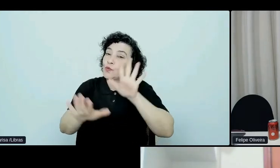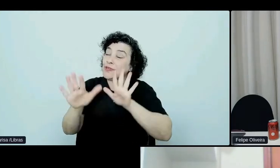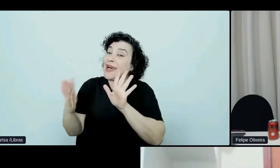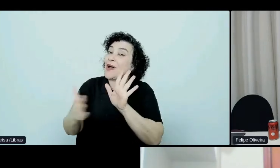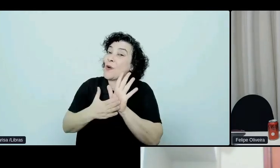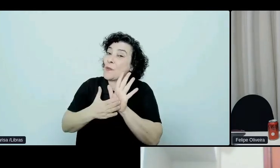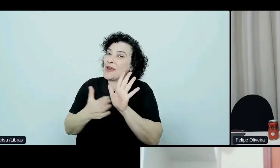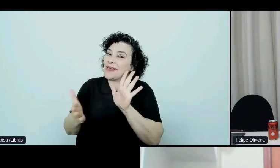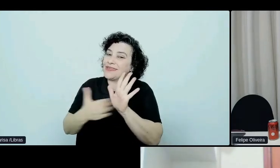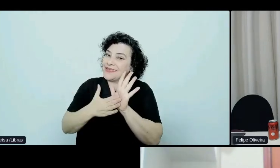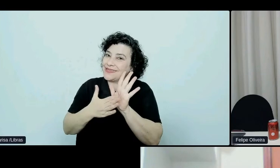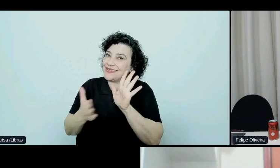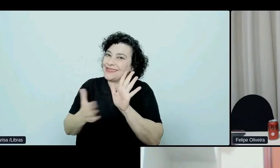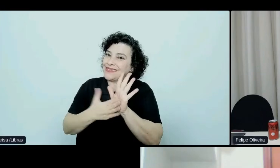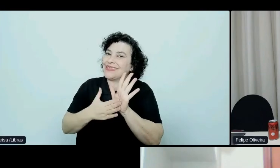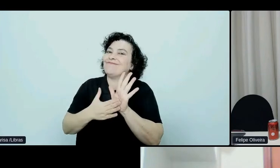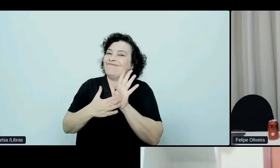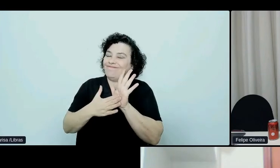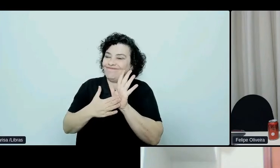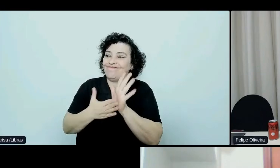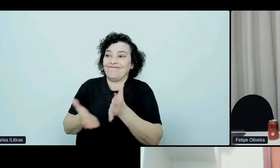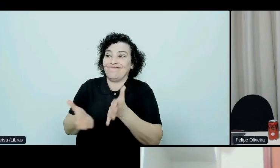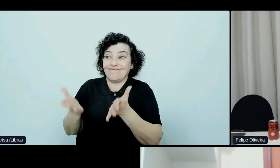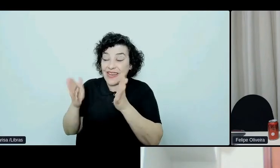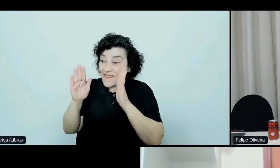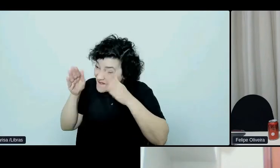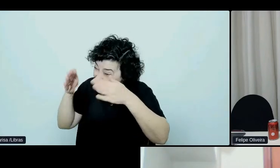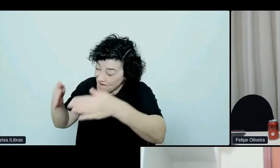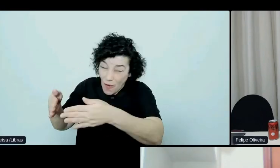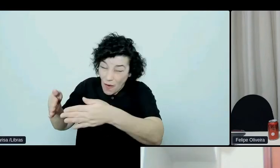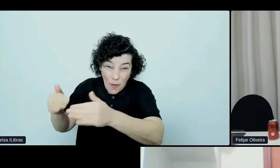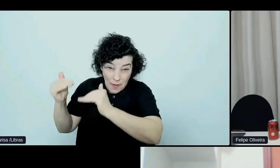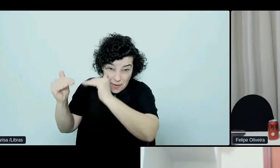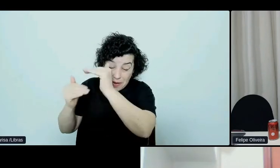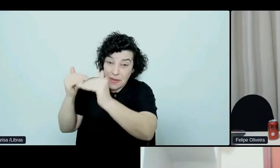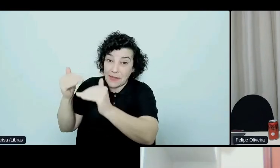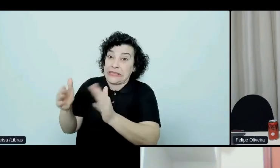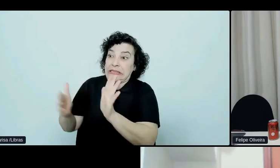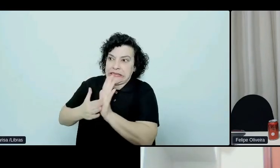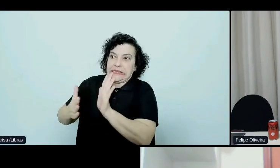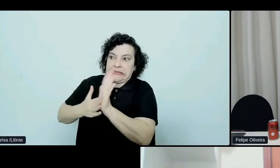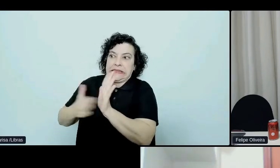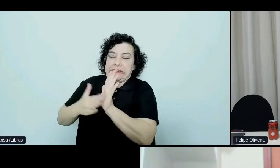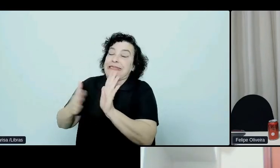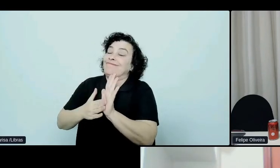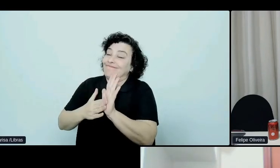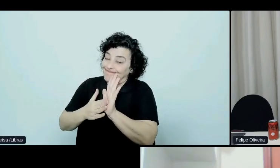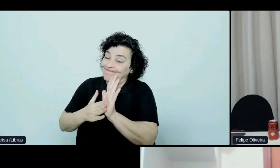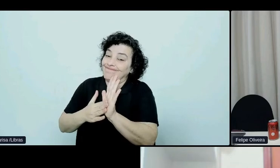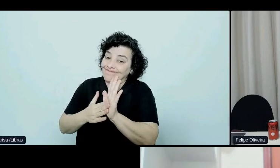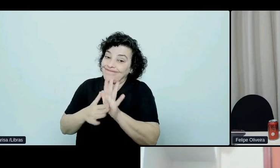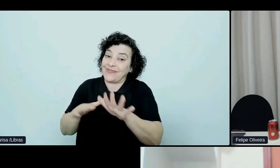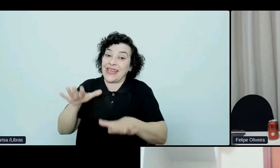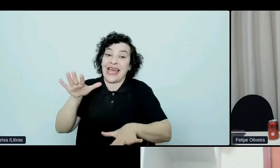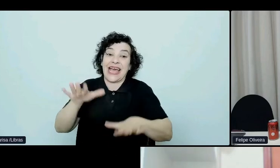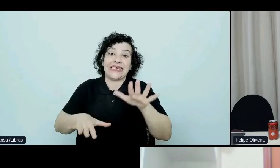vai querer e dar de acordo. E outra coisa, pensar que aquele funcionário, ele tem um